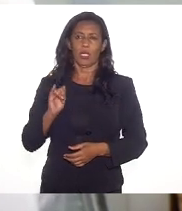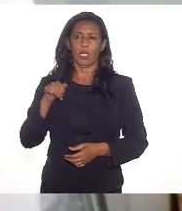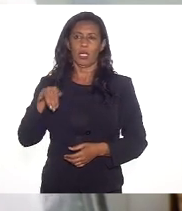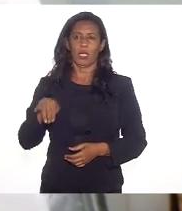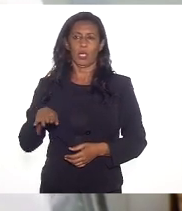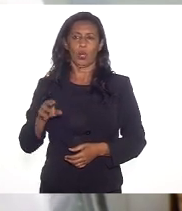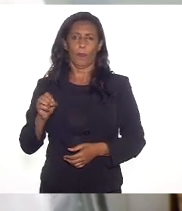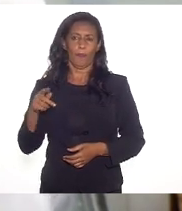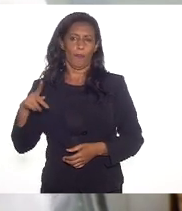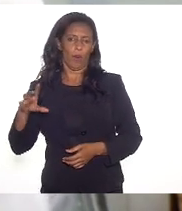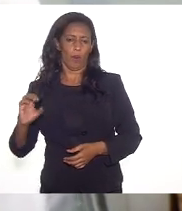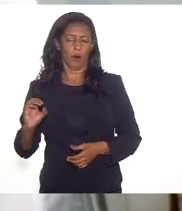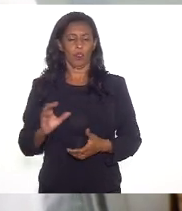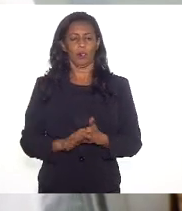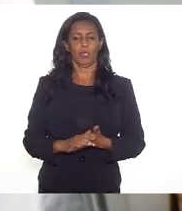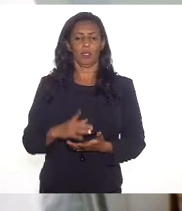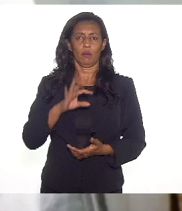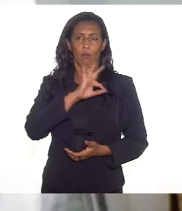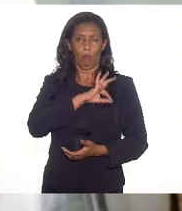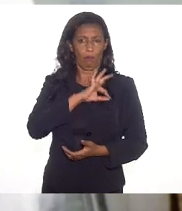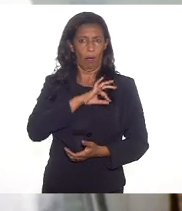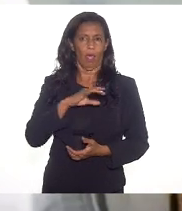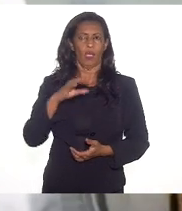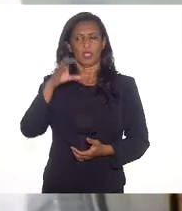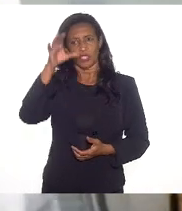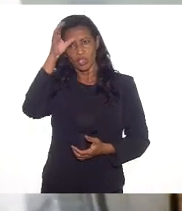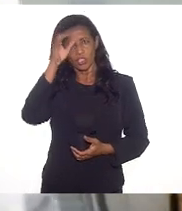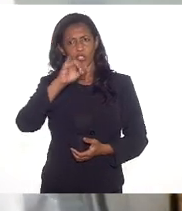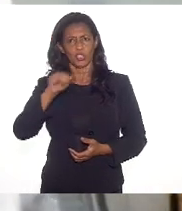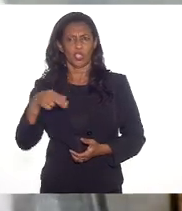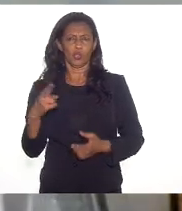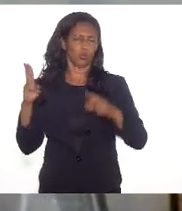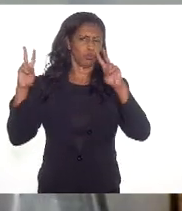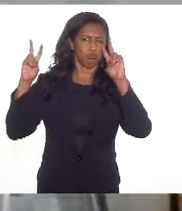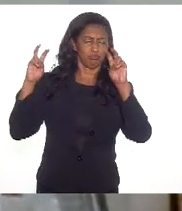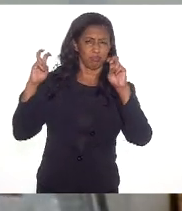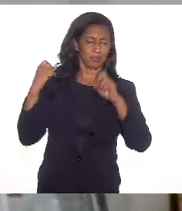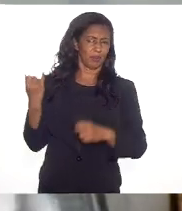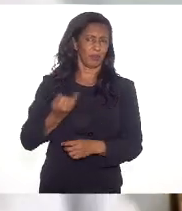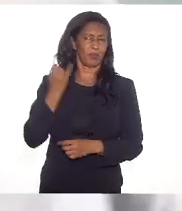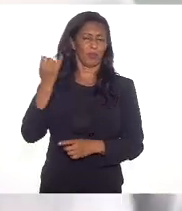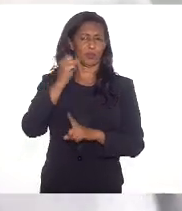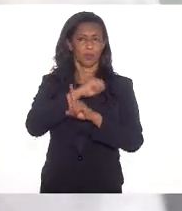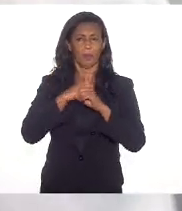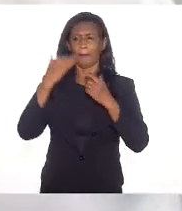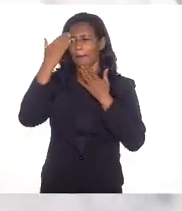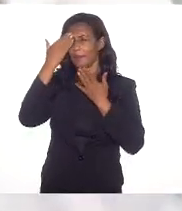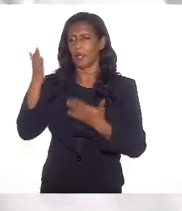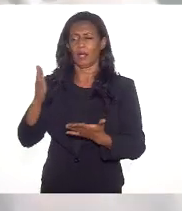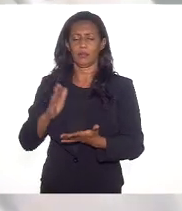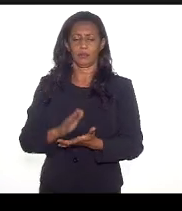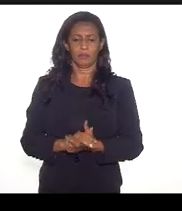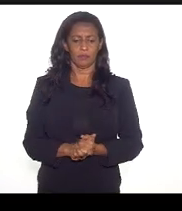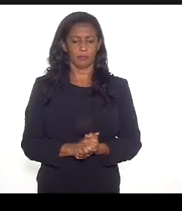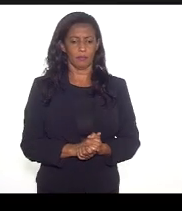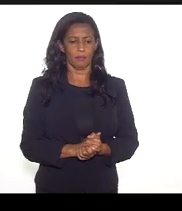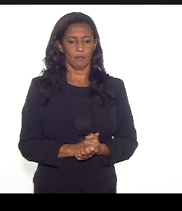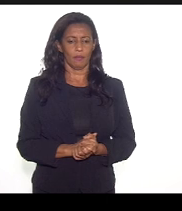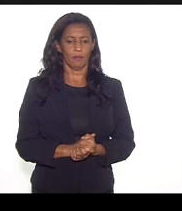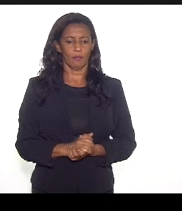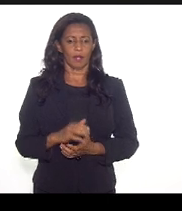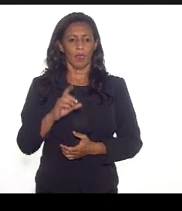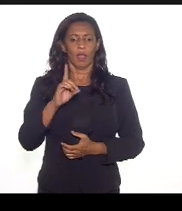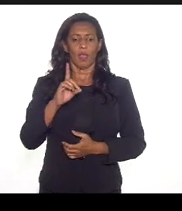Ju, deputada Marta Rocha. Parabéns pelo enfrentamento de um tema tão relevante para a nossa sociedade. Obrigado, deputada. Obrigada.